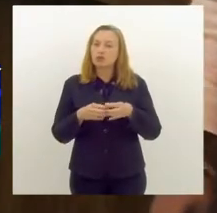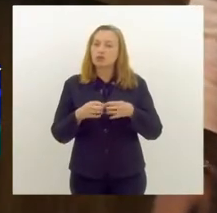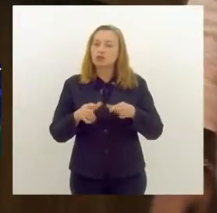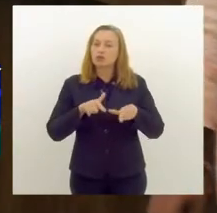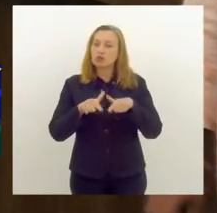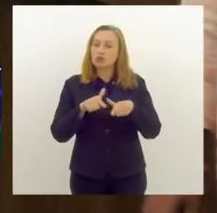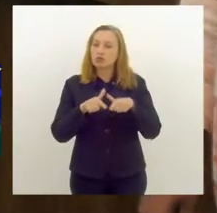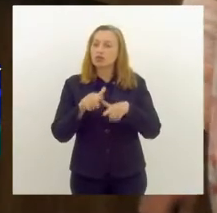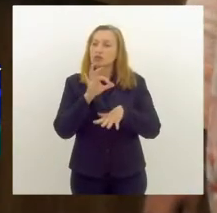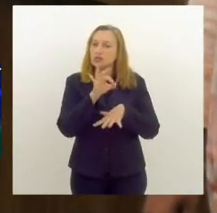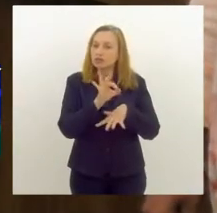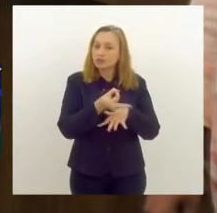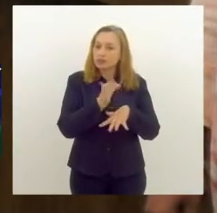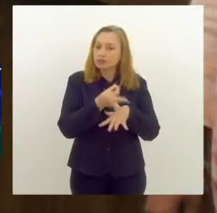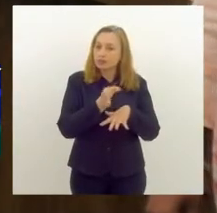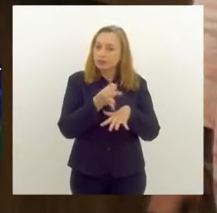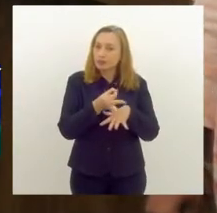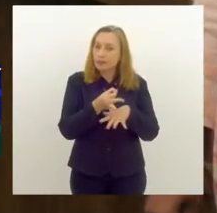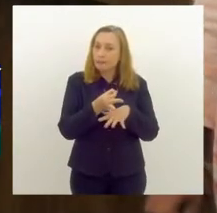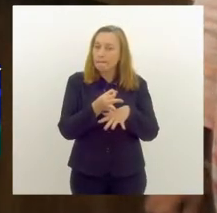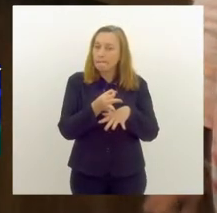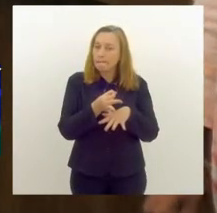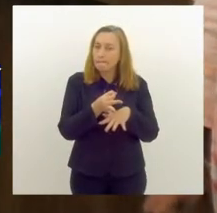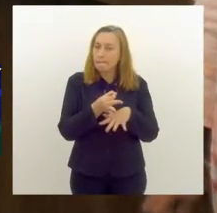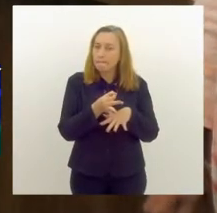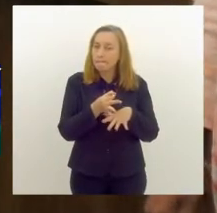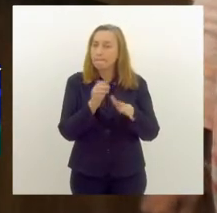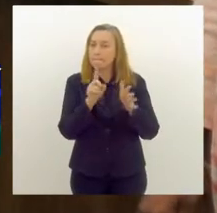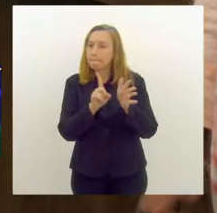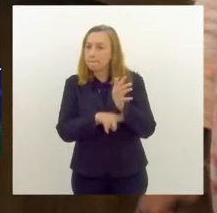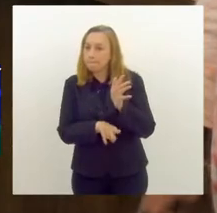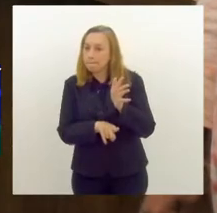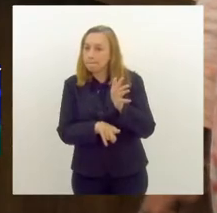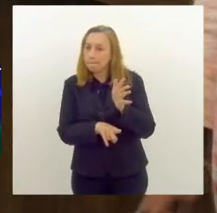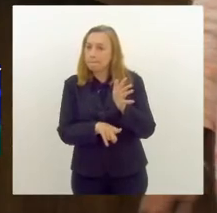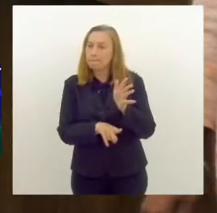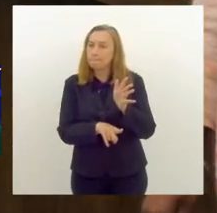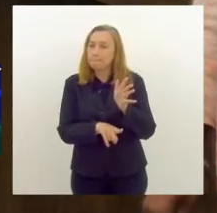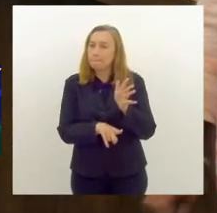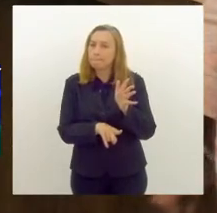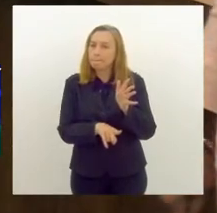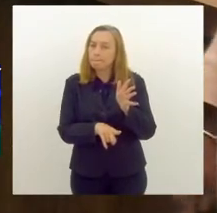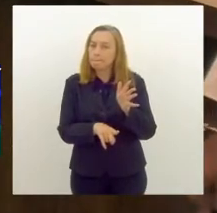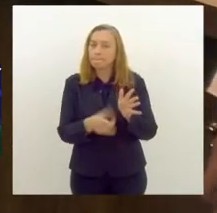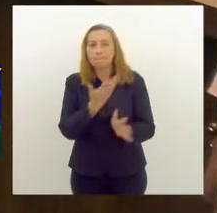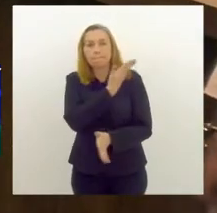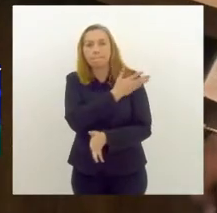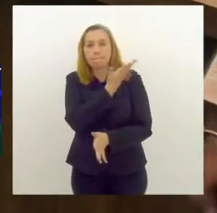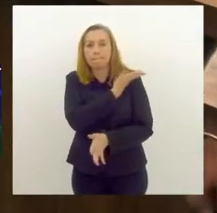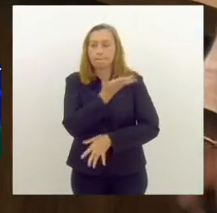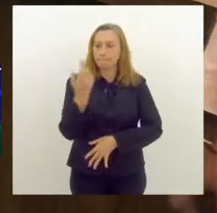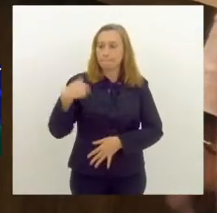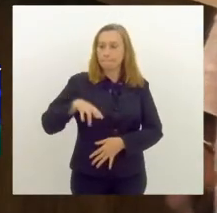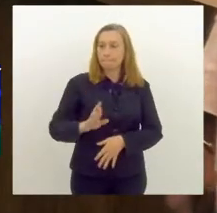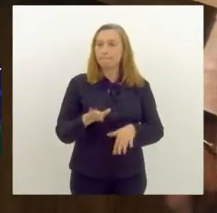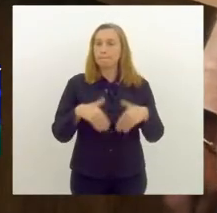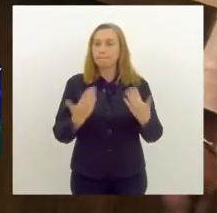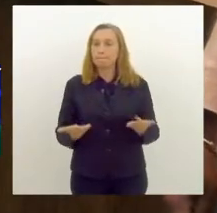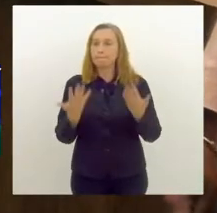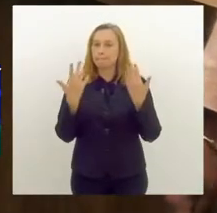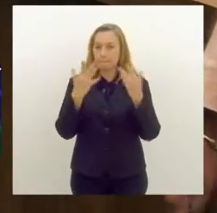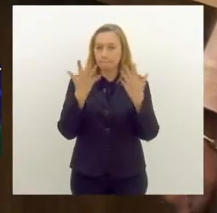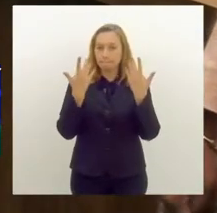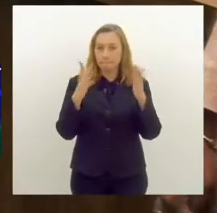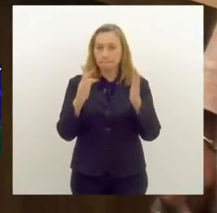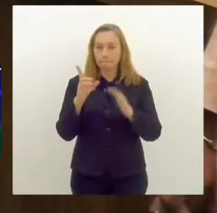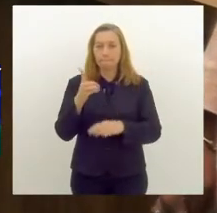atuava exatamente para minimizar e enfrentar os casos de intolerância religiosa. Então, os aplausos ao